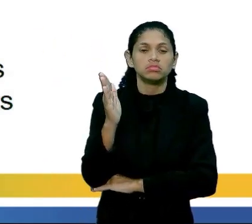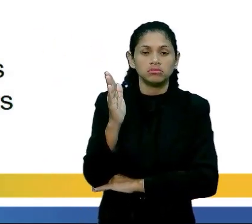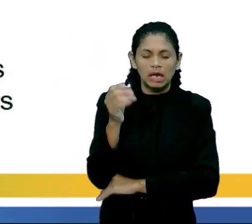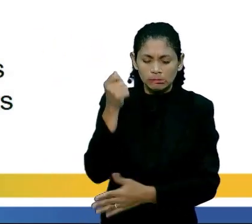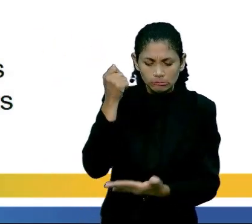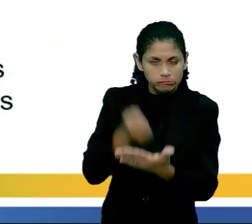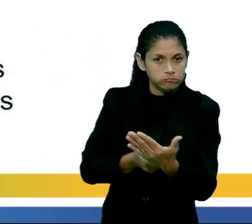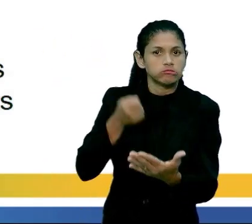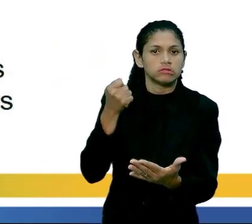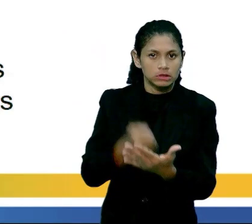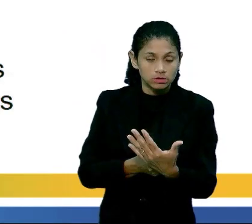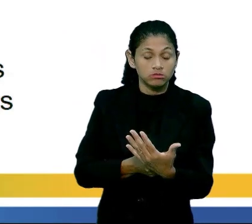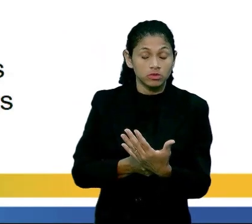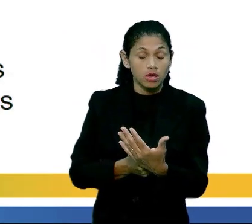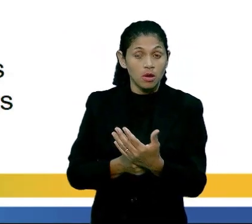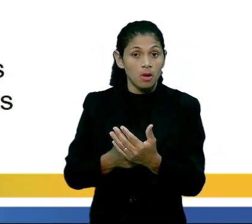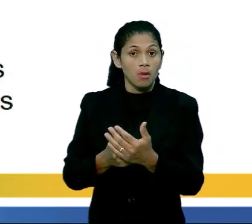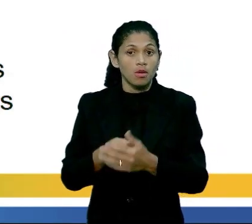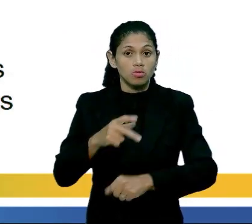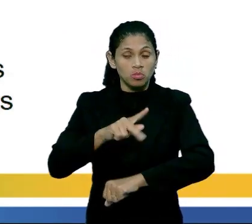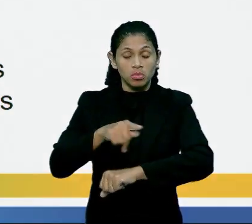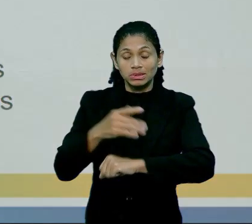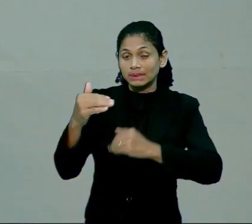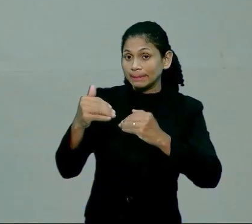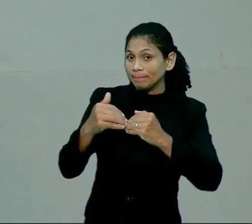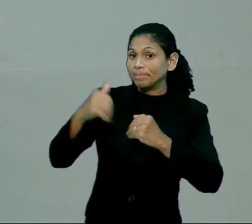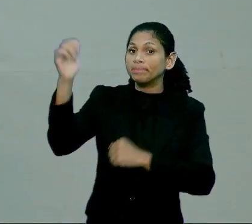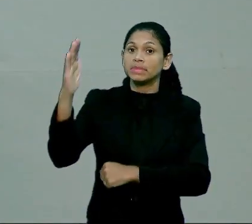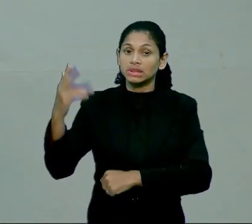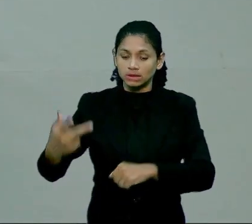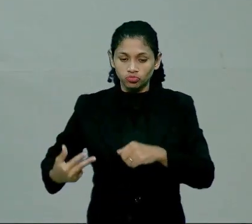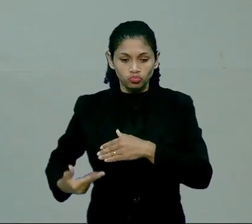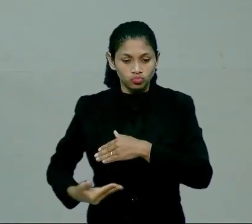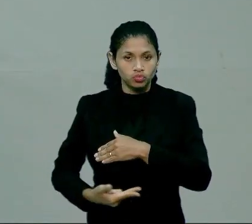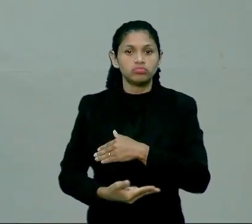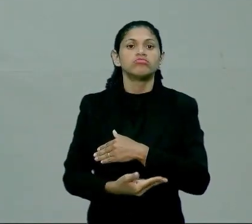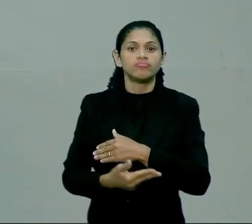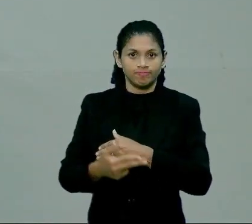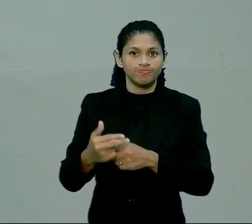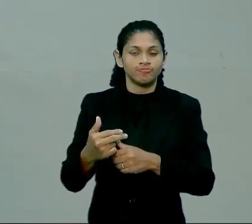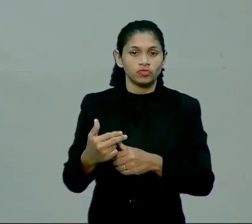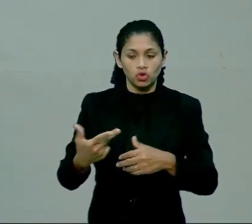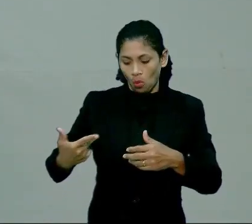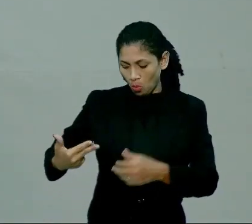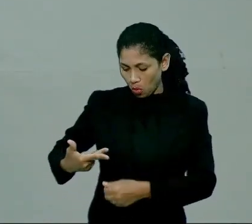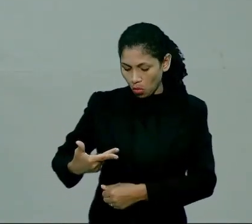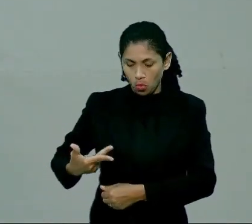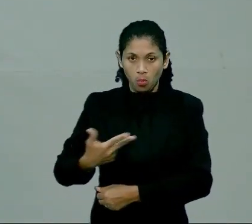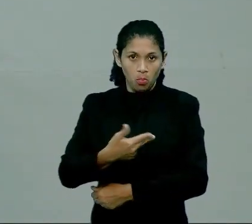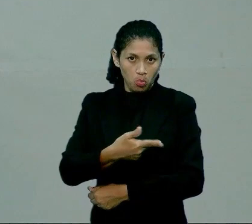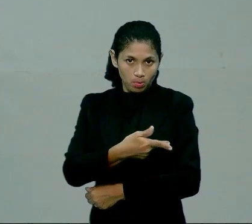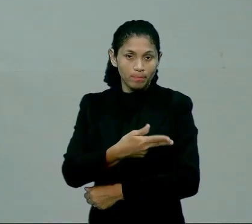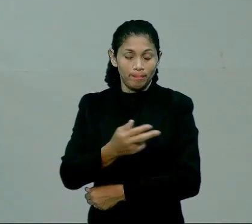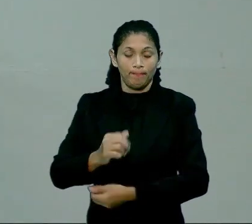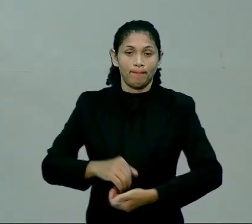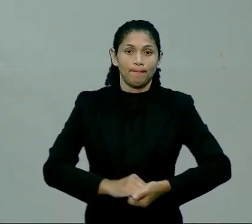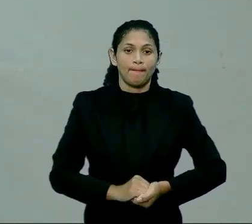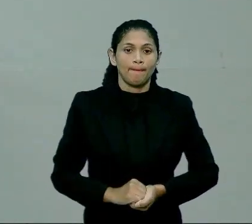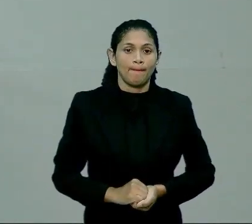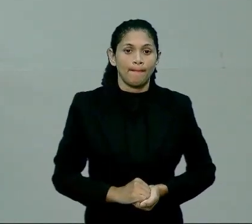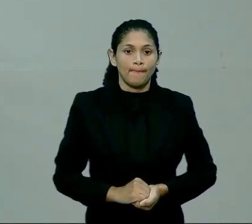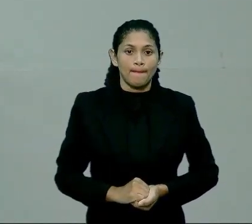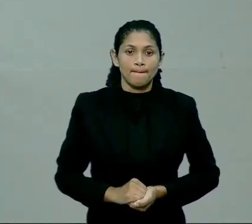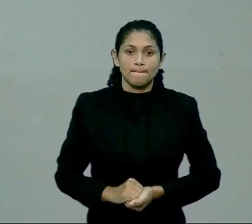a gente tem que buscar o respeito à diversidade, diversidade de corpos e respeito a si, ao indivíduo, respeito